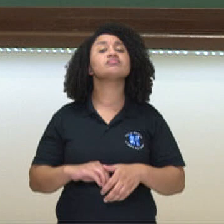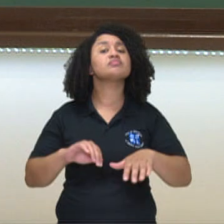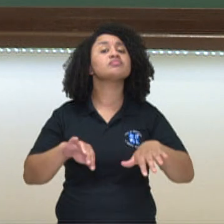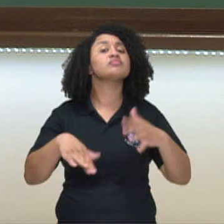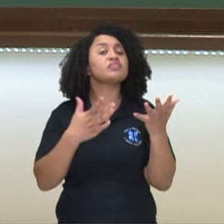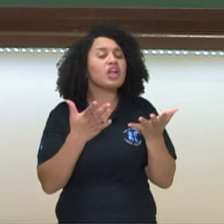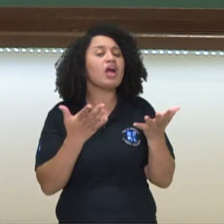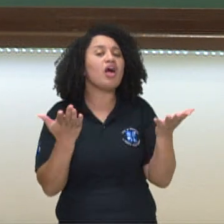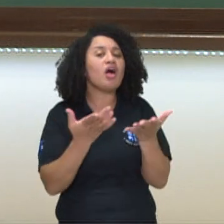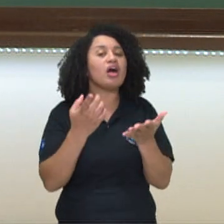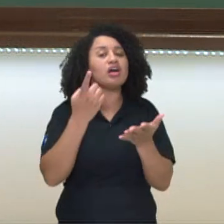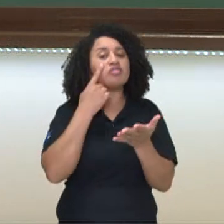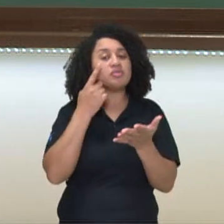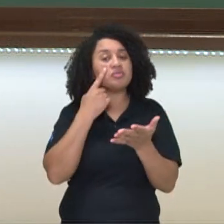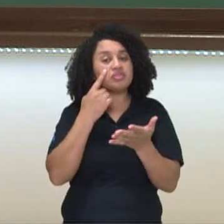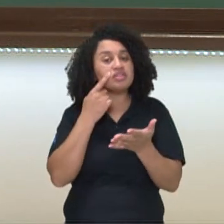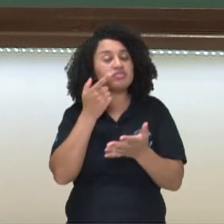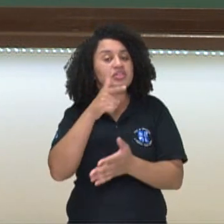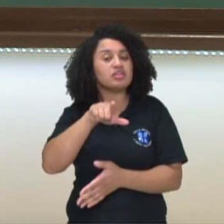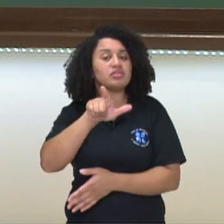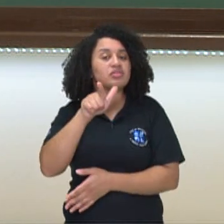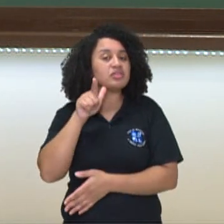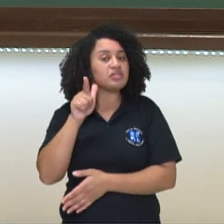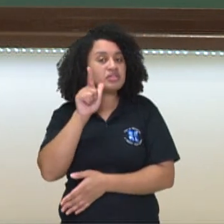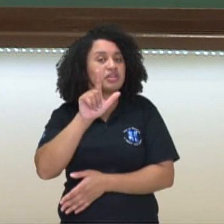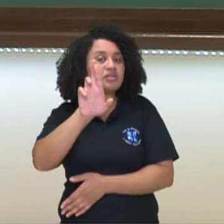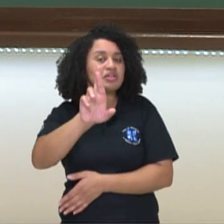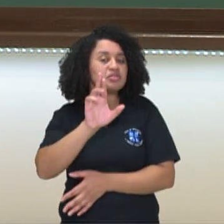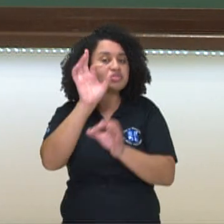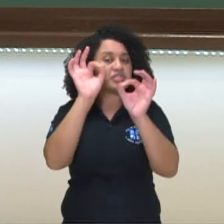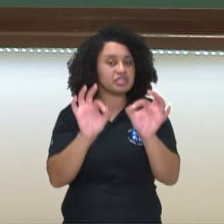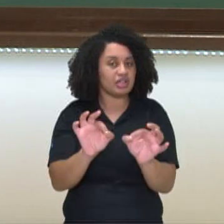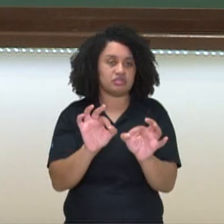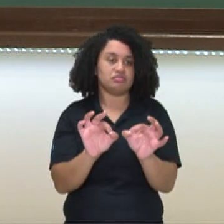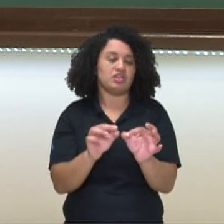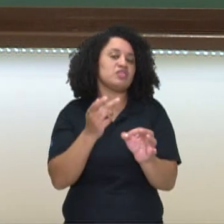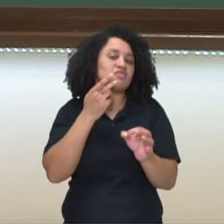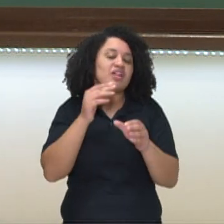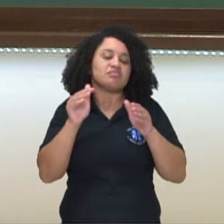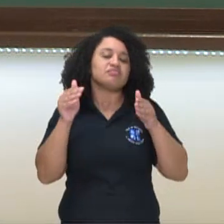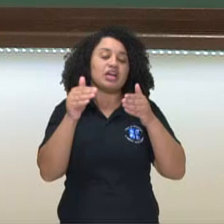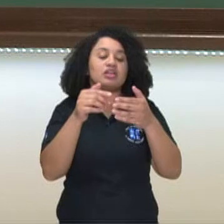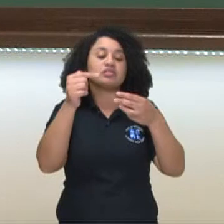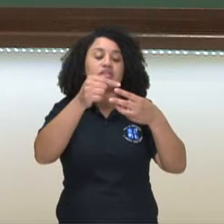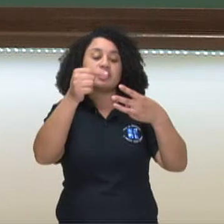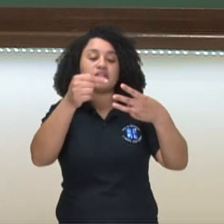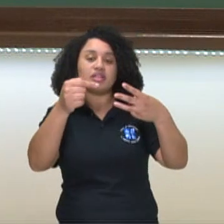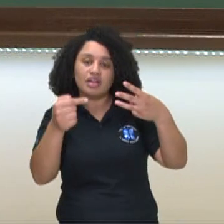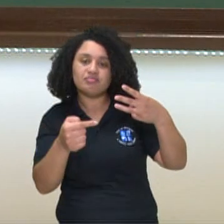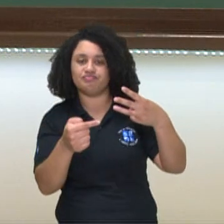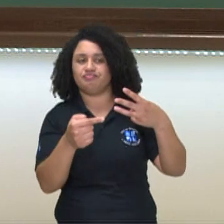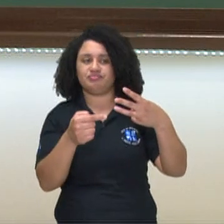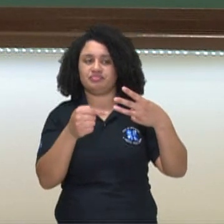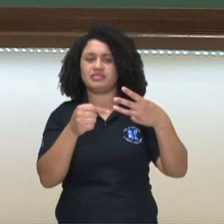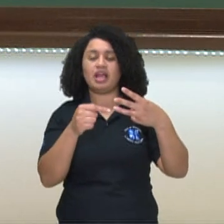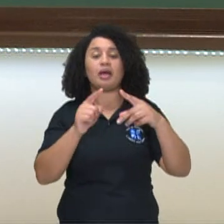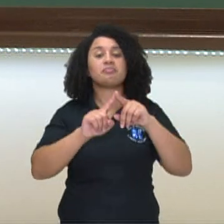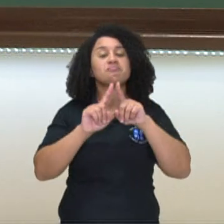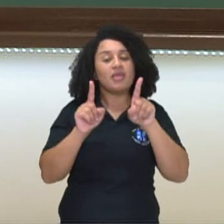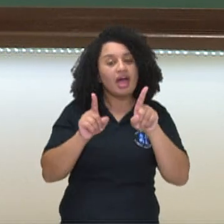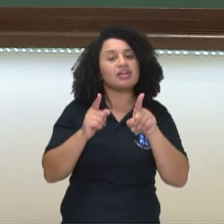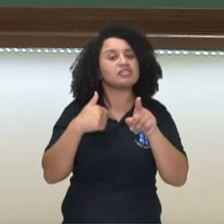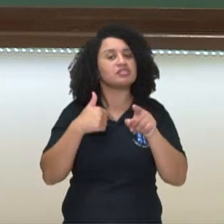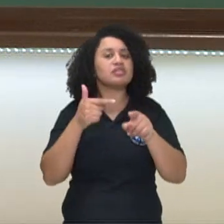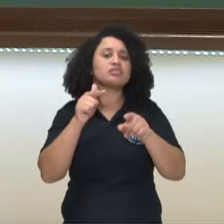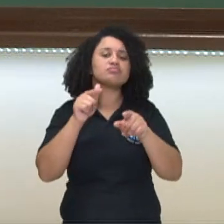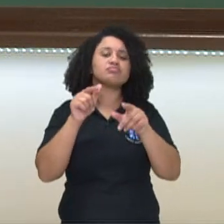Então, alunos, vamos avaliar para ver se vocês marcaram adequadamente. Eu não falei especificamente de todos esses itens, mas de acordo